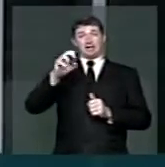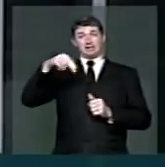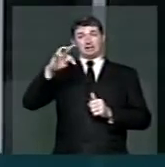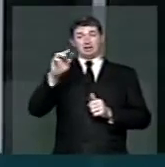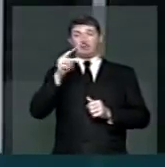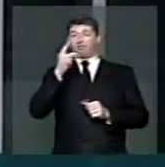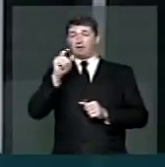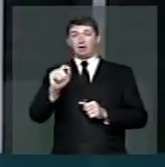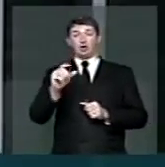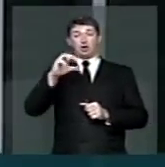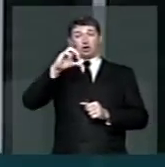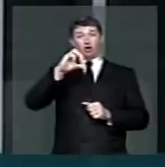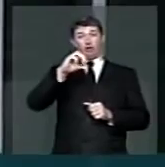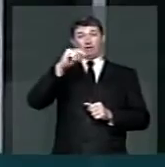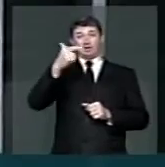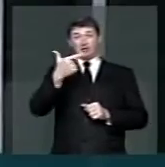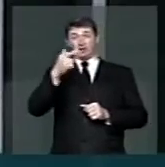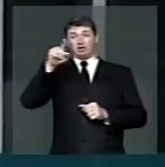mostra que